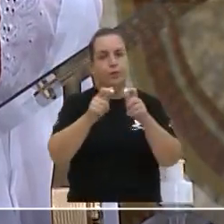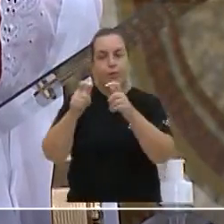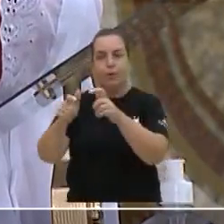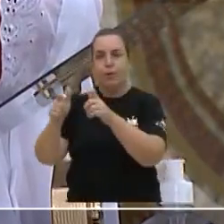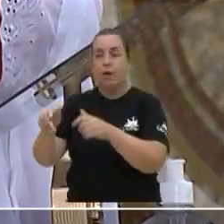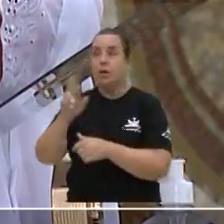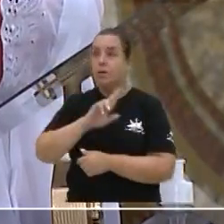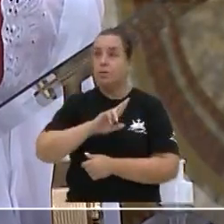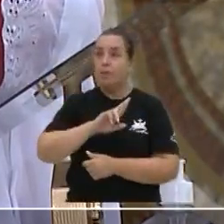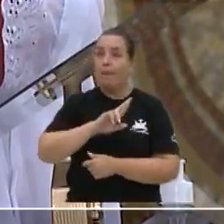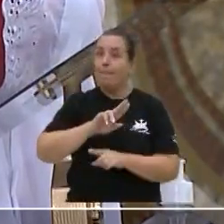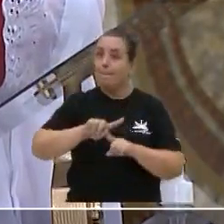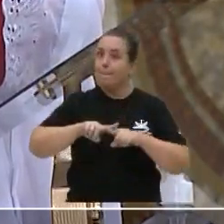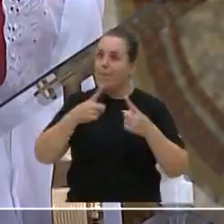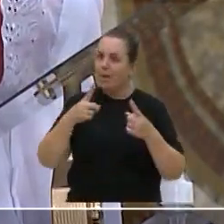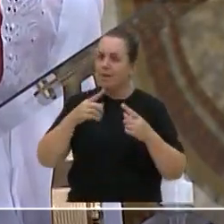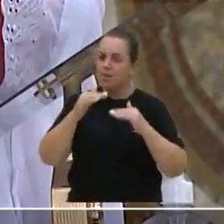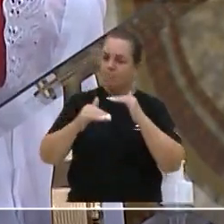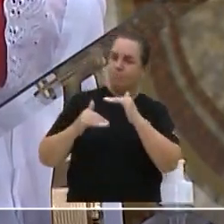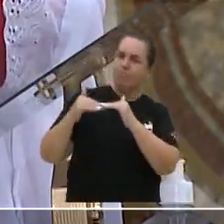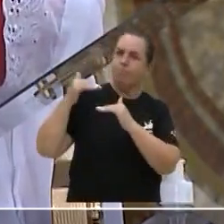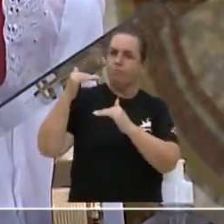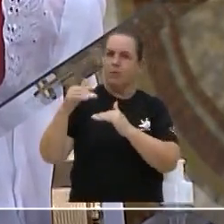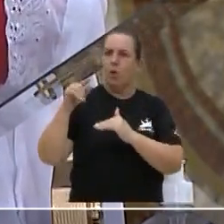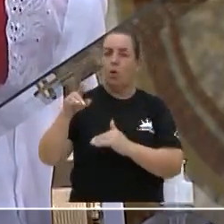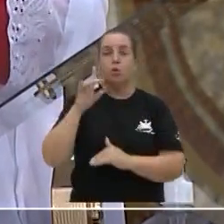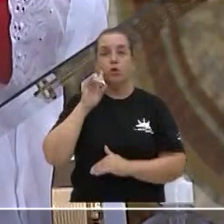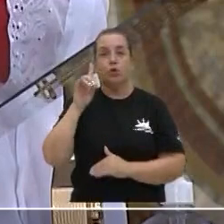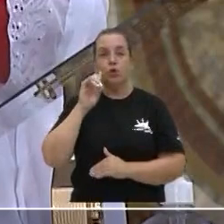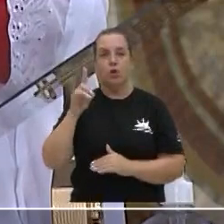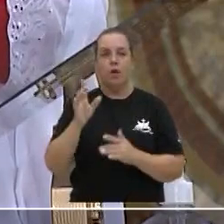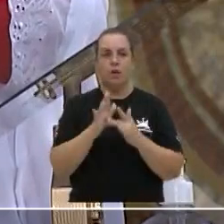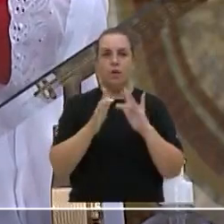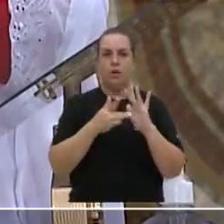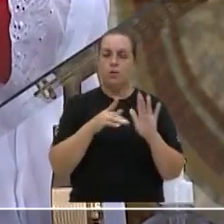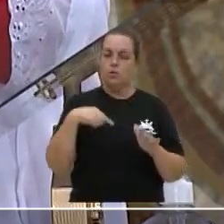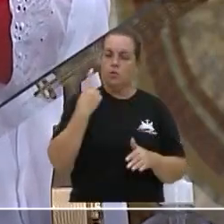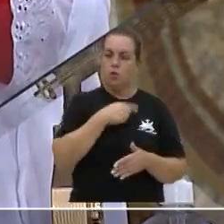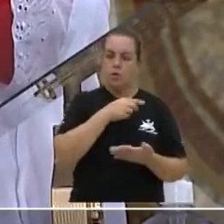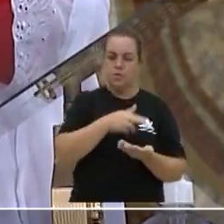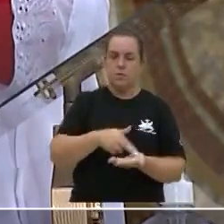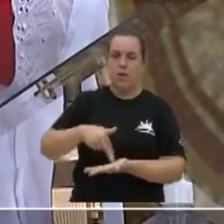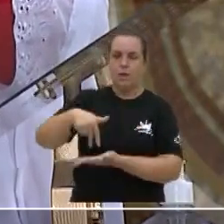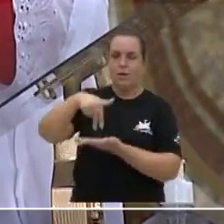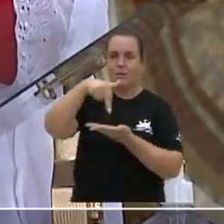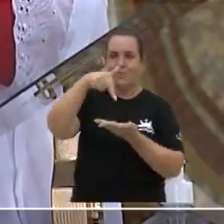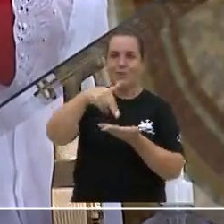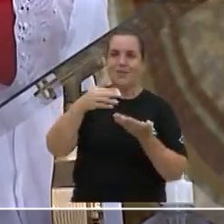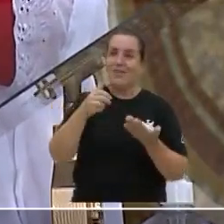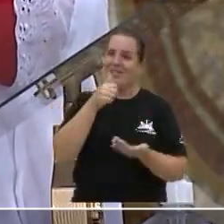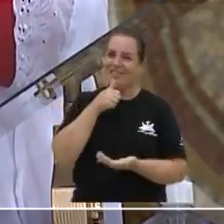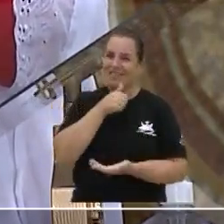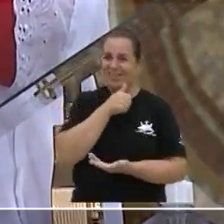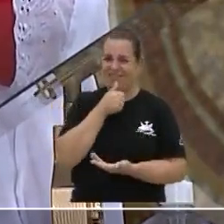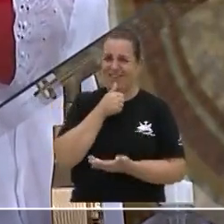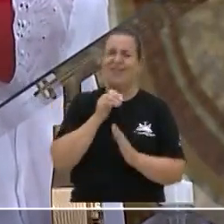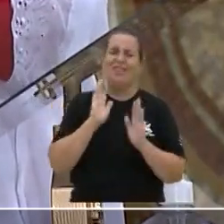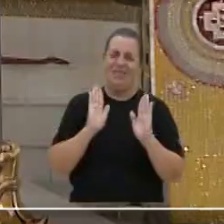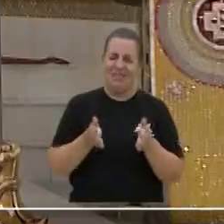lugar, mas sobretudo neste dia em que Cristo, nossa Páscoa, foi imolado.